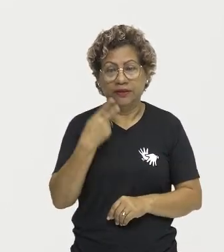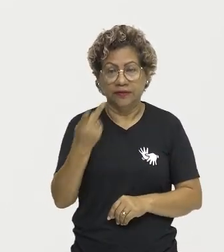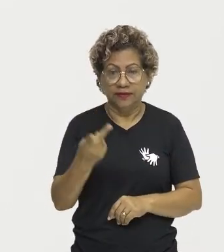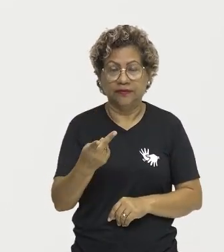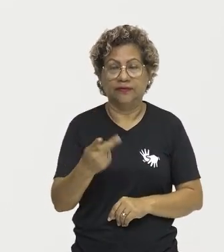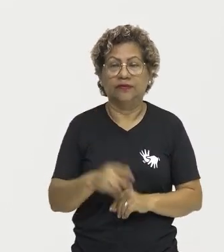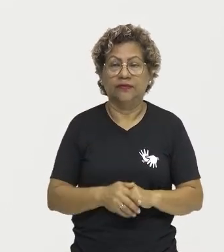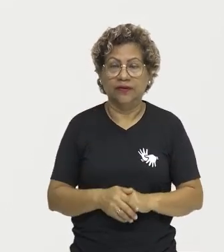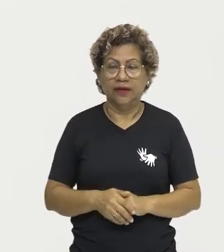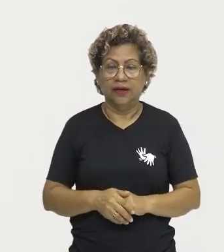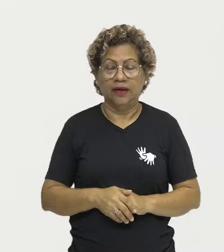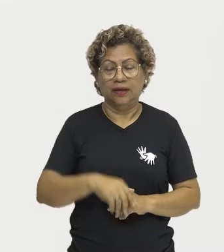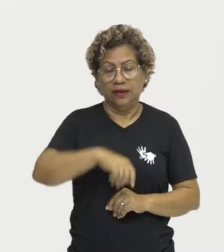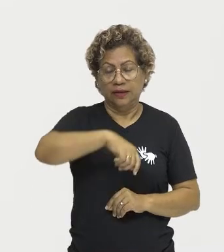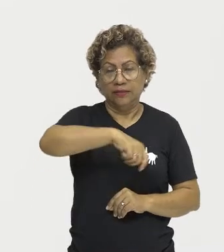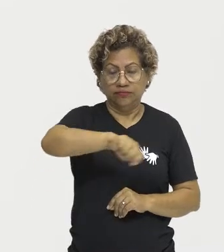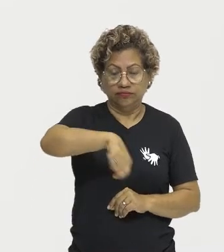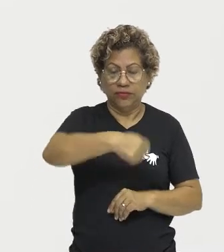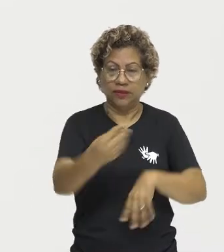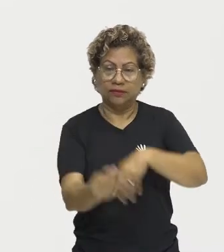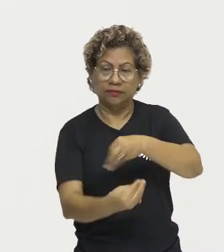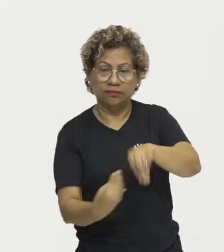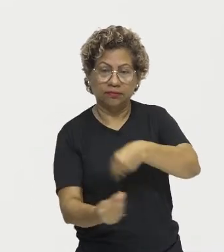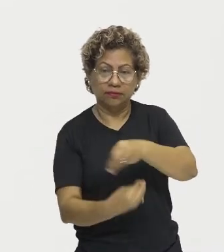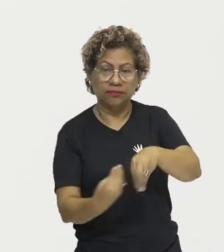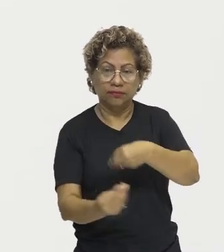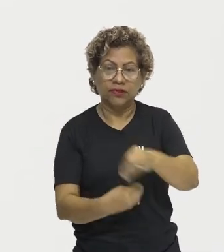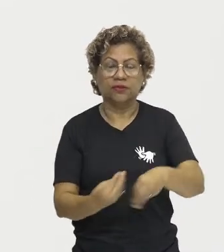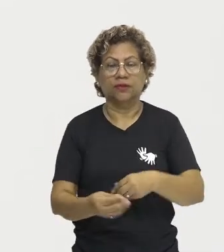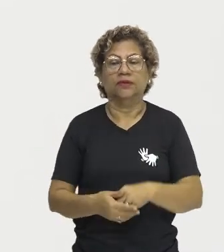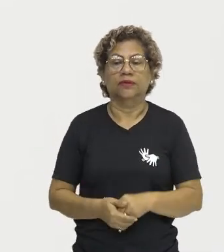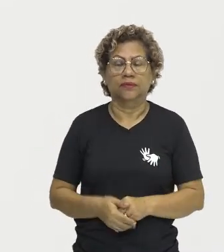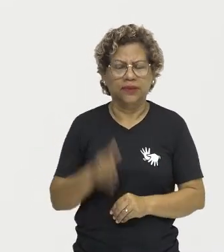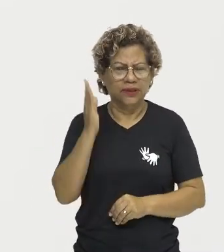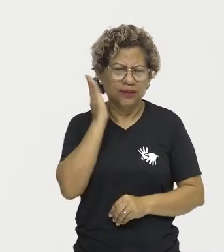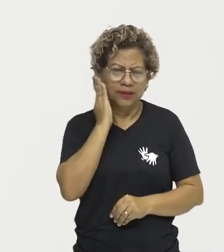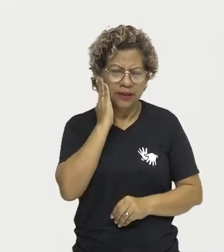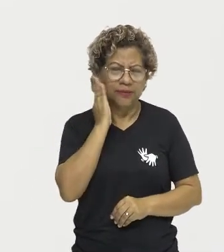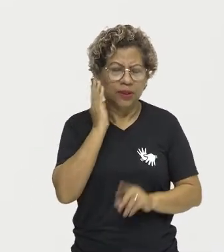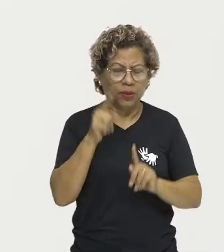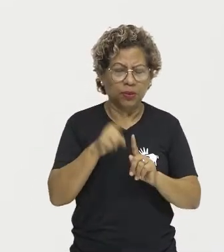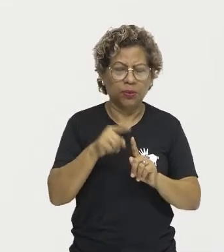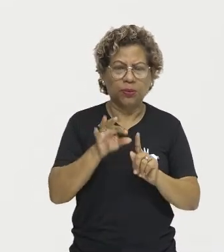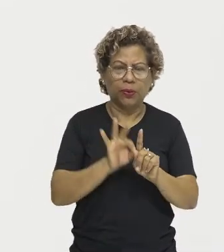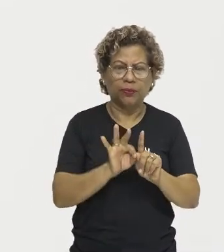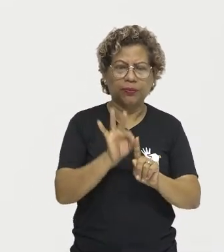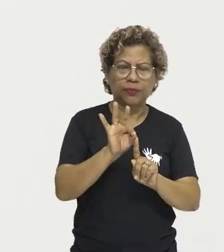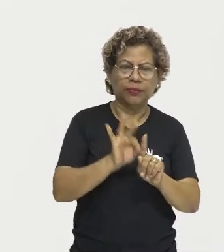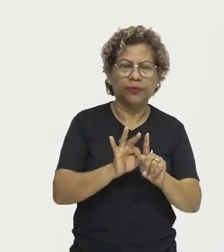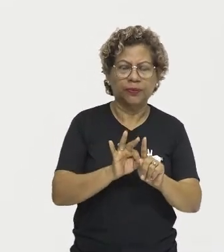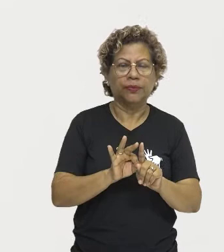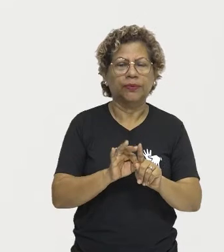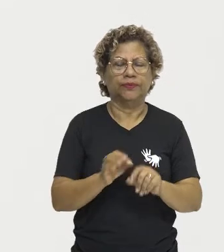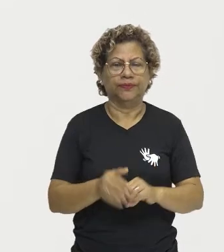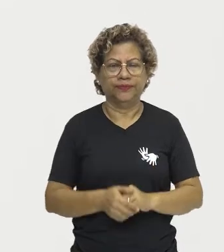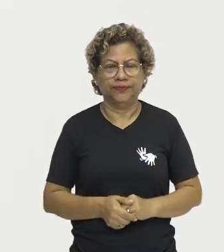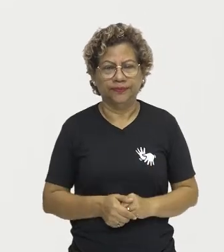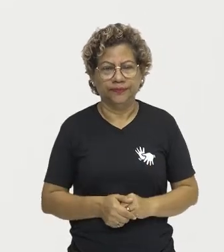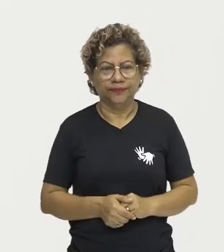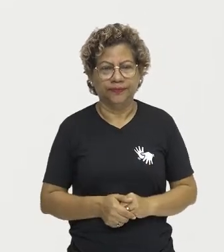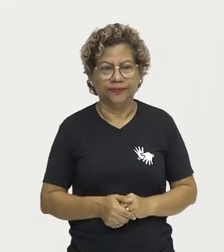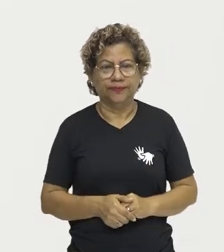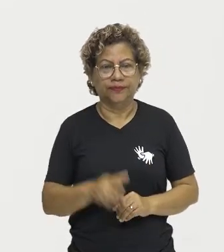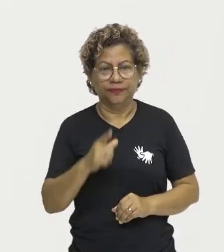dizendo. O calorímetro, que é um instrumento utilizado na medição de calor, ele é o mais comum. Aí você tem